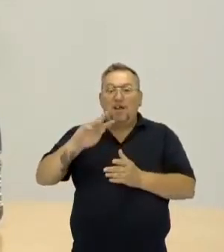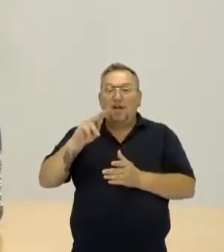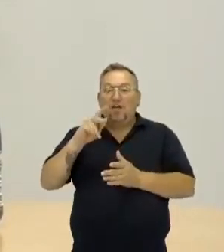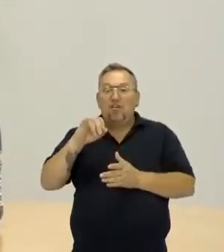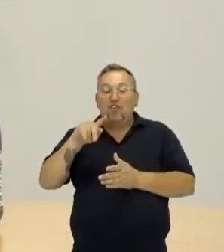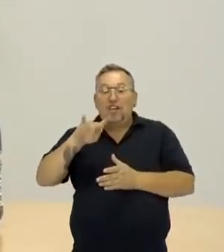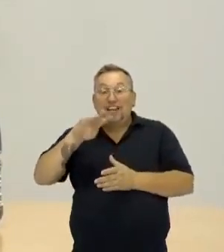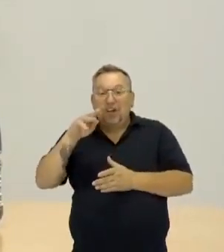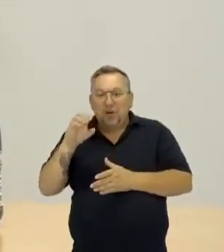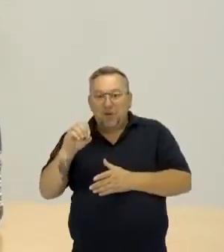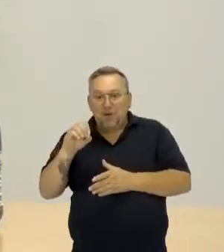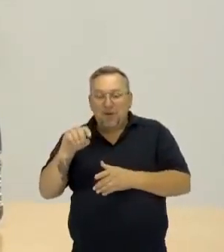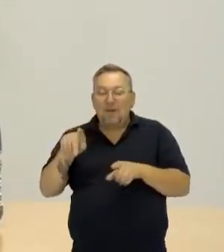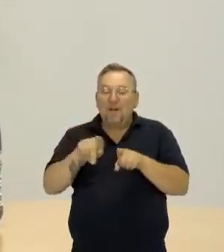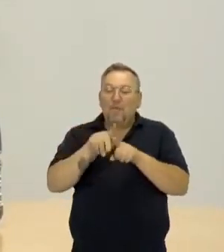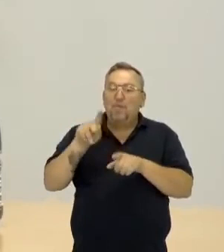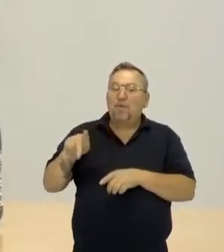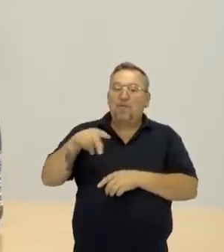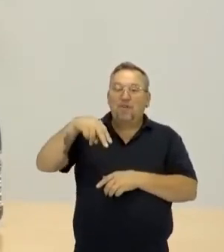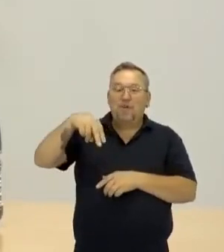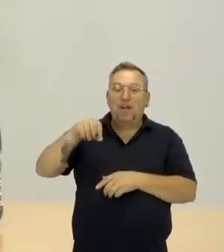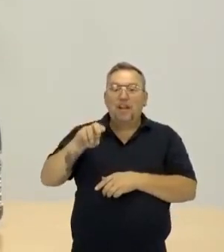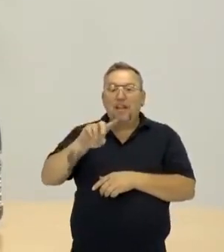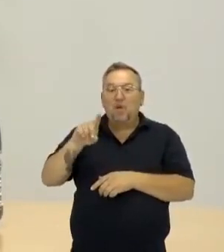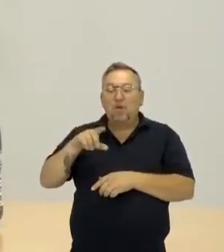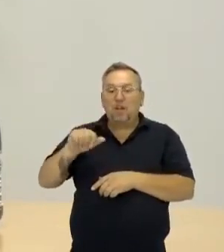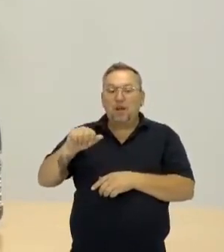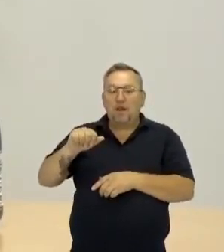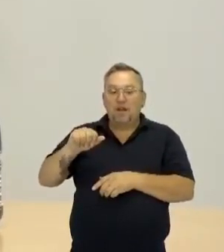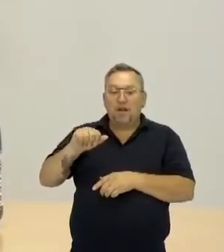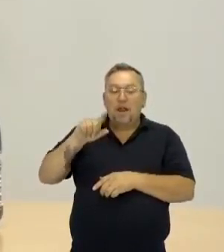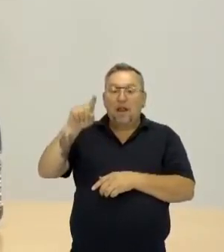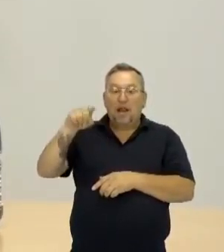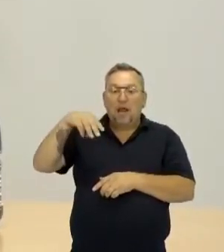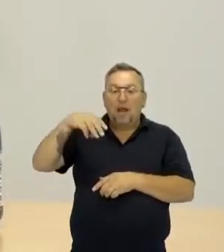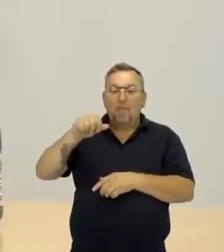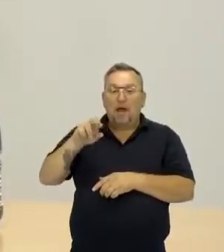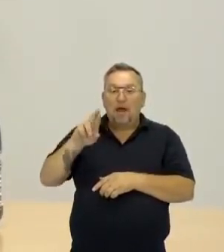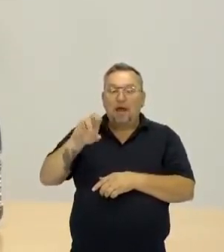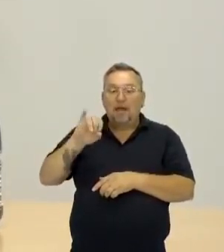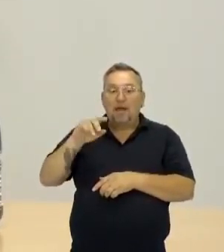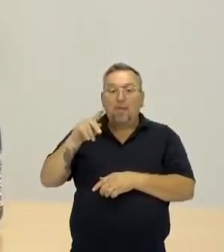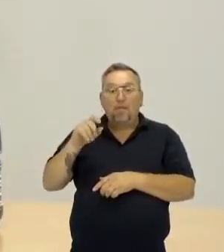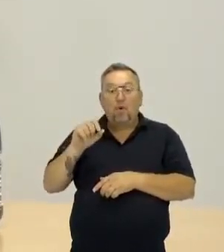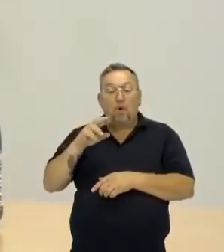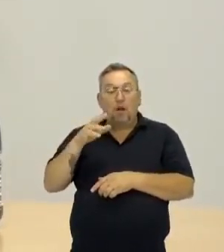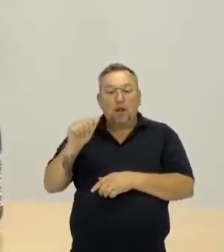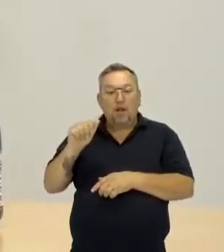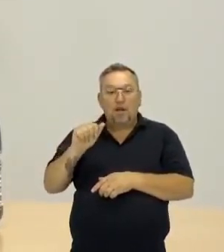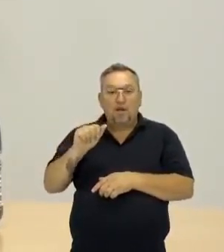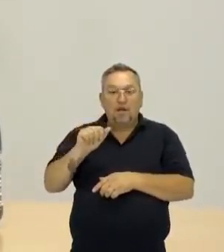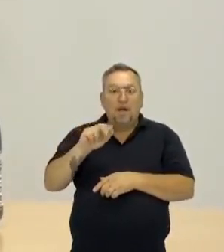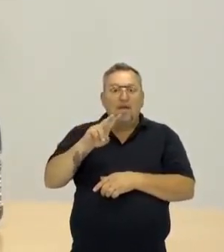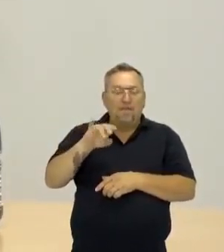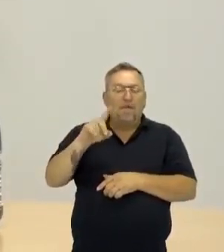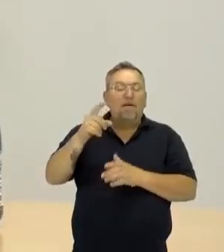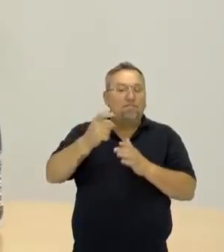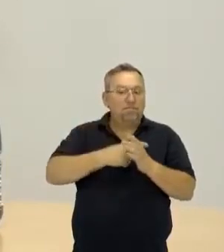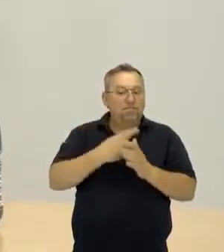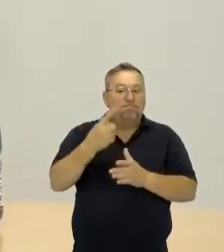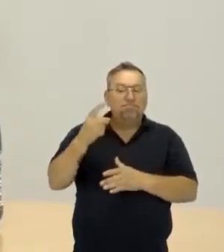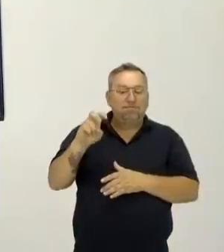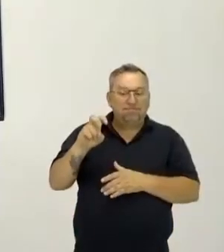professora Neuza, da Escola NID de Mariporã. Todos eles estão dizendo que vai ficar devendo 15. E